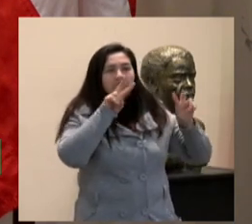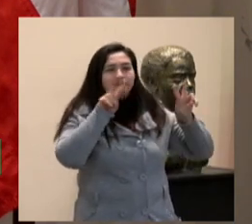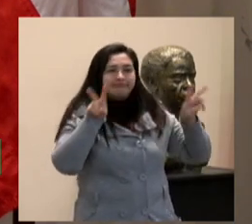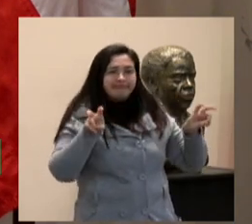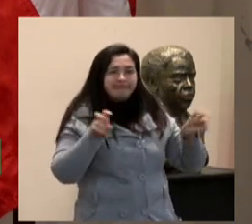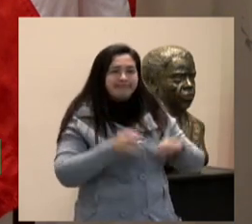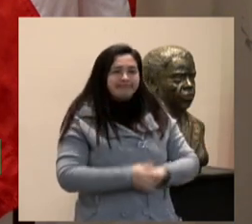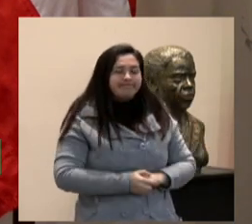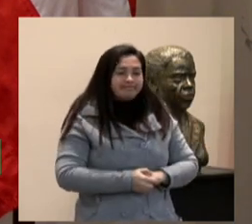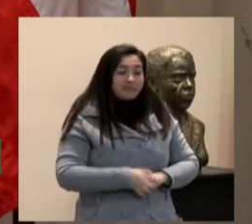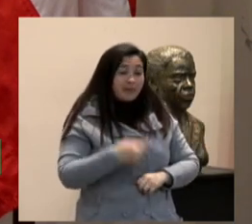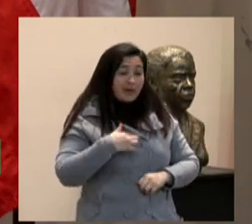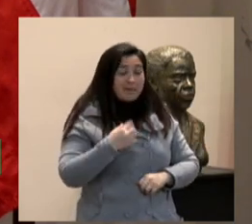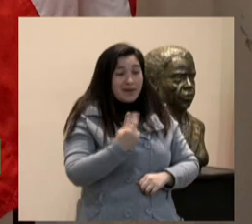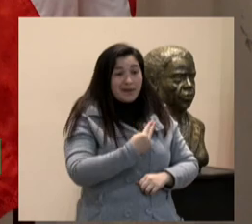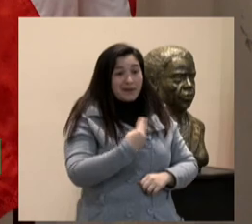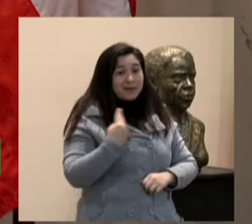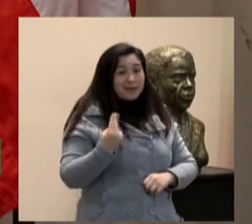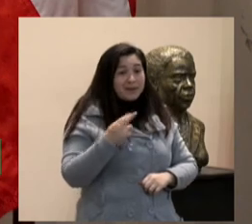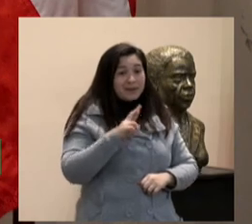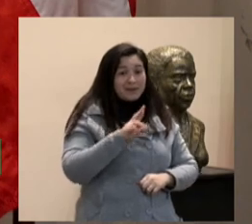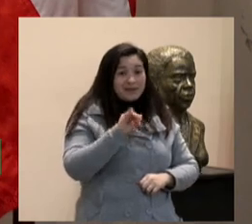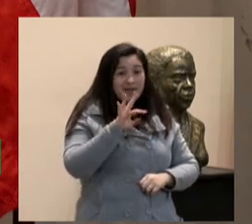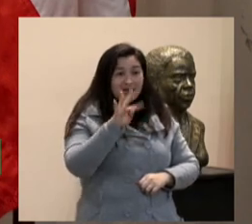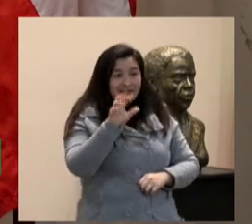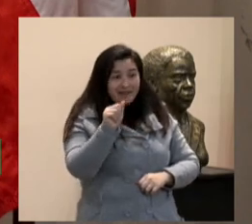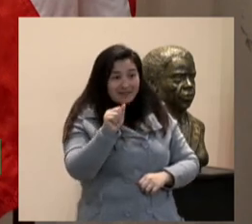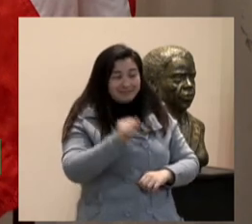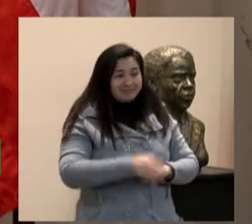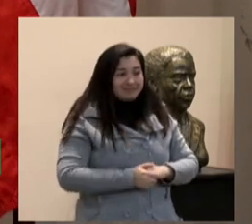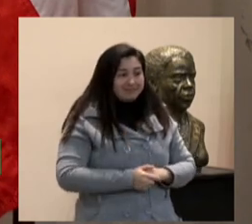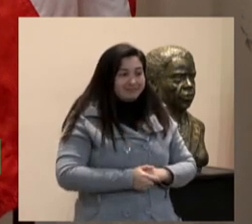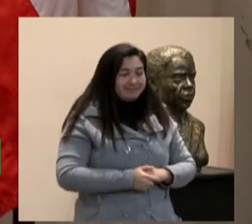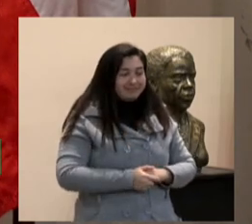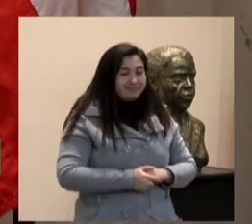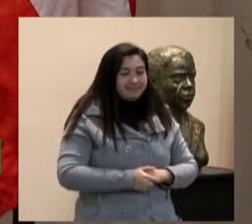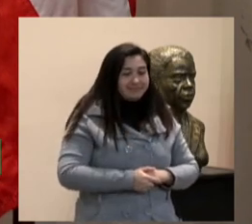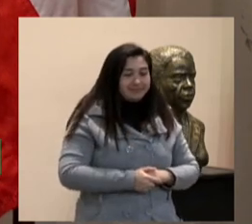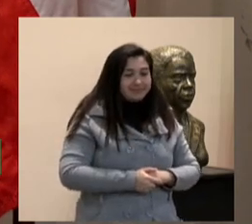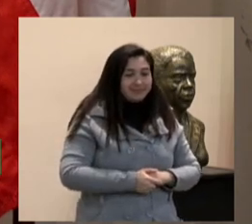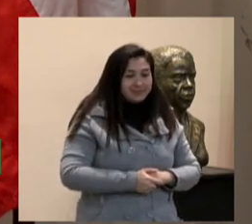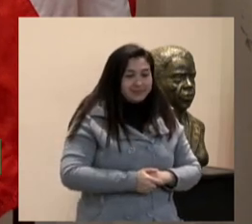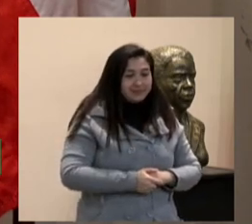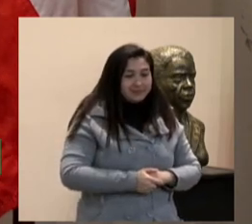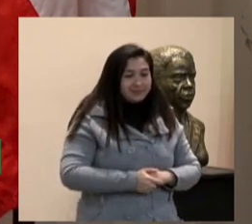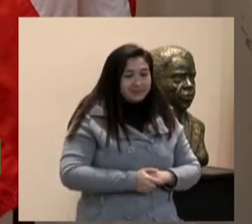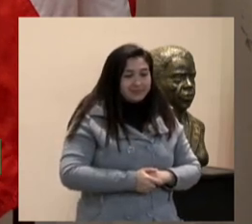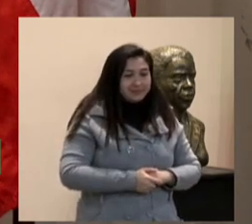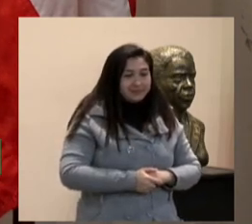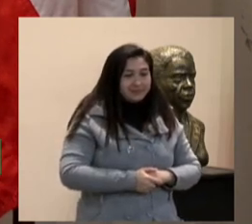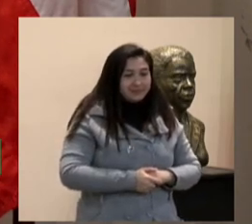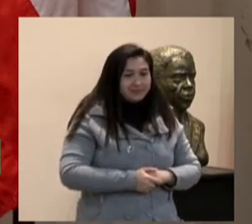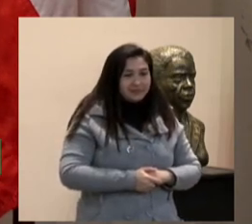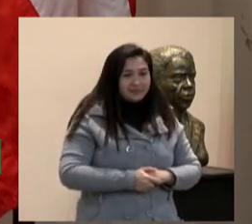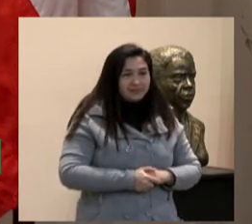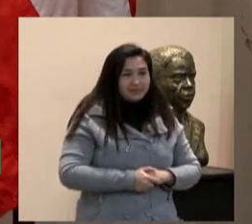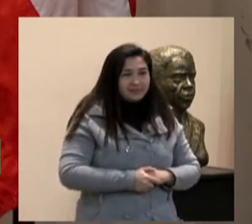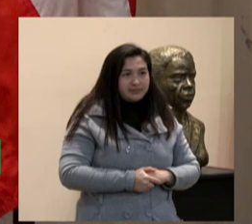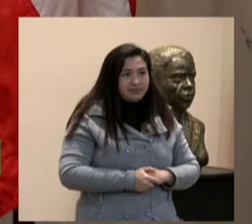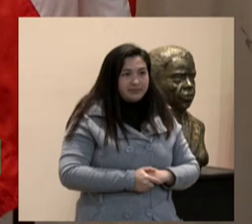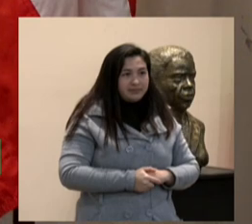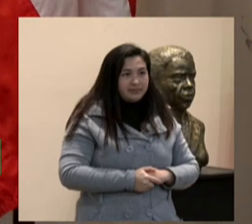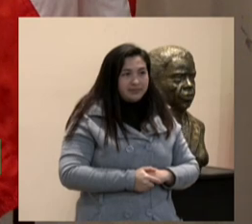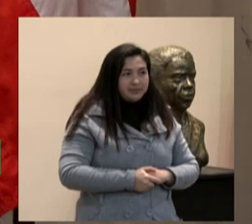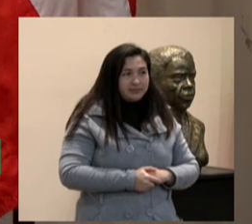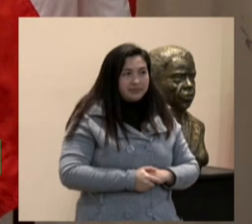O meu nome é Rita, eu não sou gerente, foi um equívoco. Eu não sou gerente, né, alguma